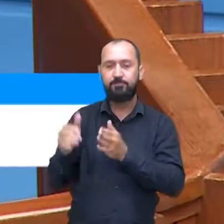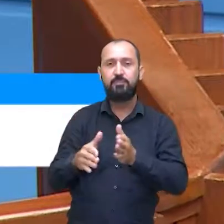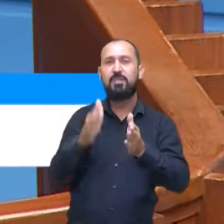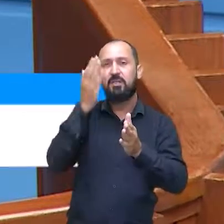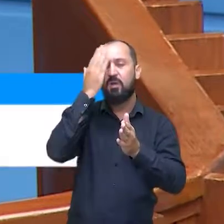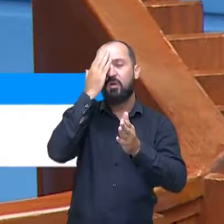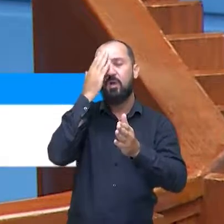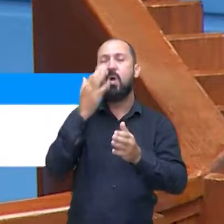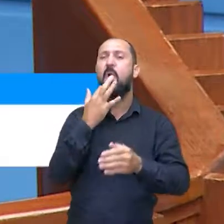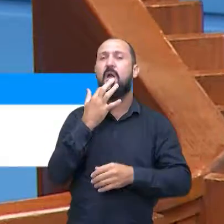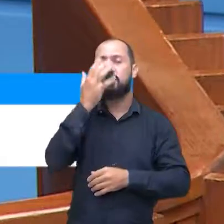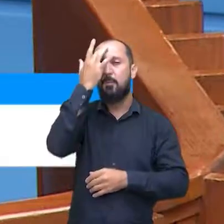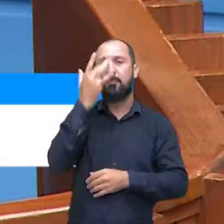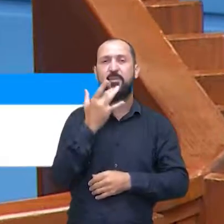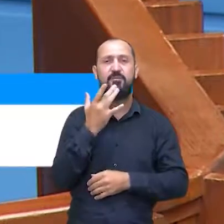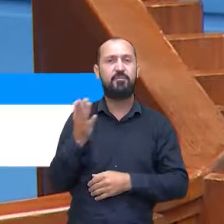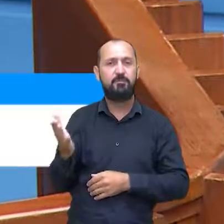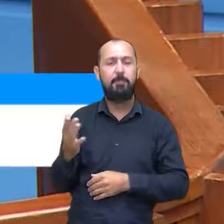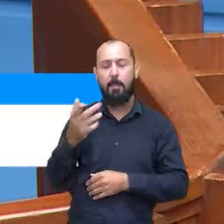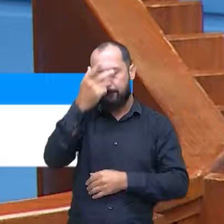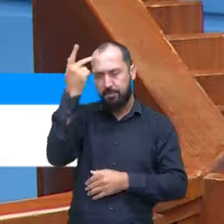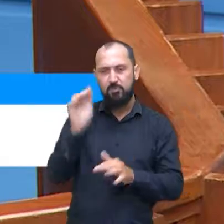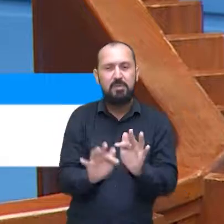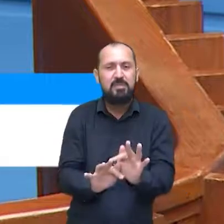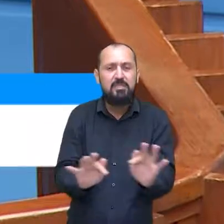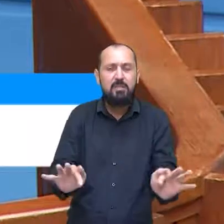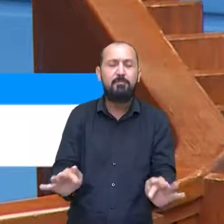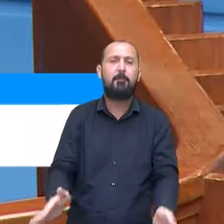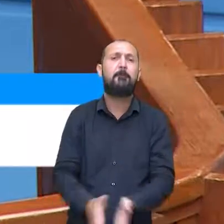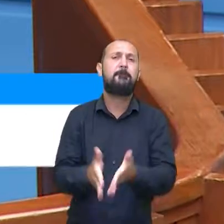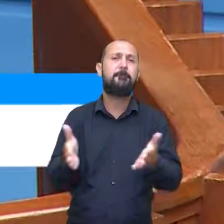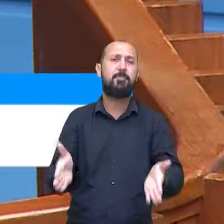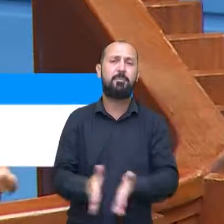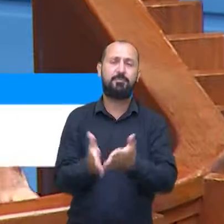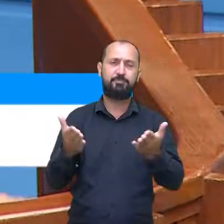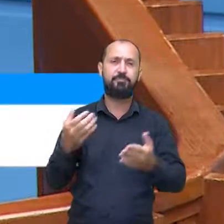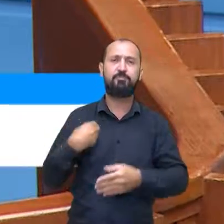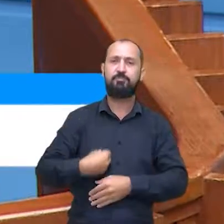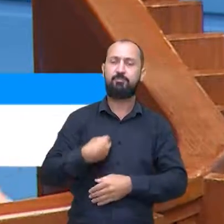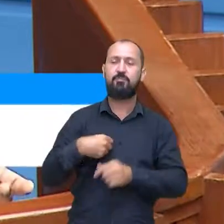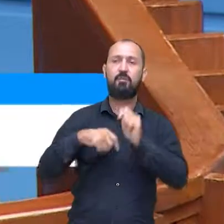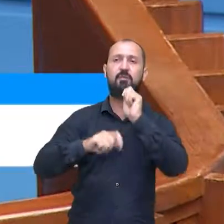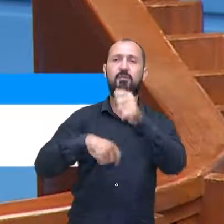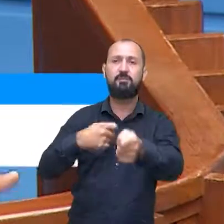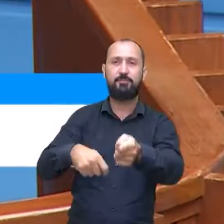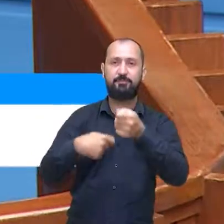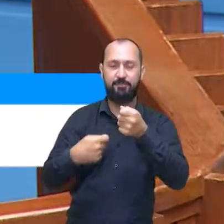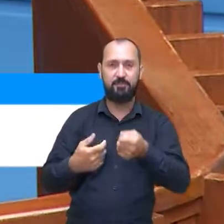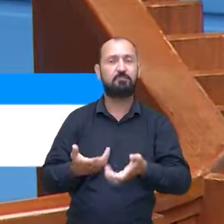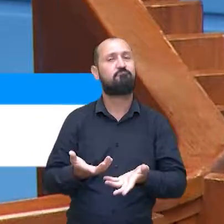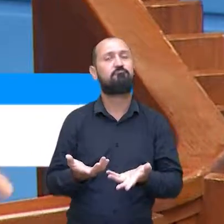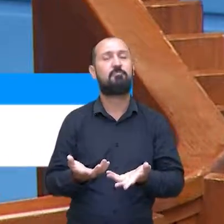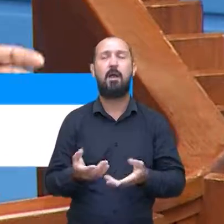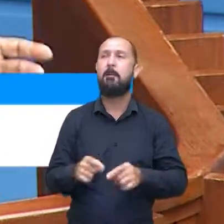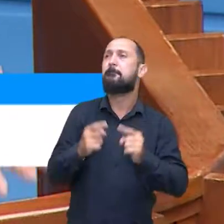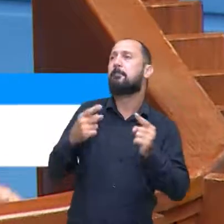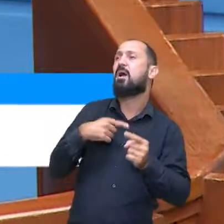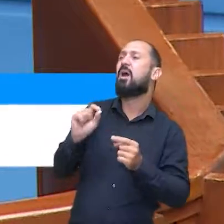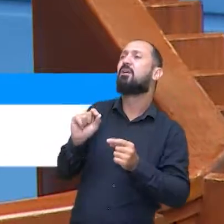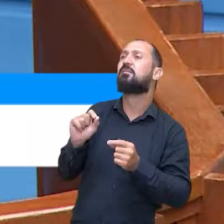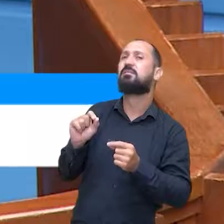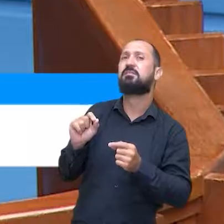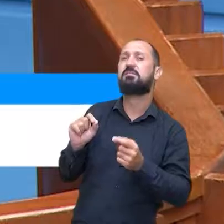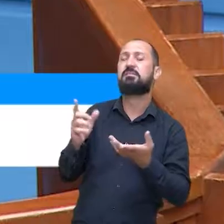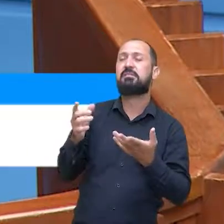ribeirinhos. Nós sabemos qual que é o perfil do pescador ribeirinho no nosso estado. É gente humilde, é gente pobre, é gente que vive